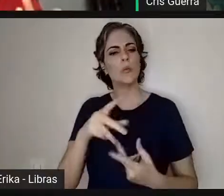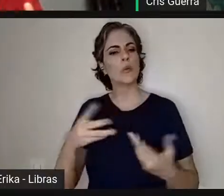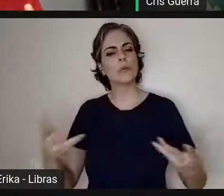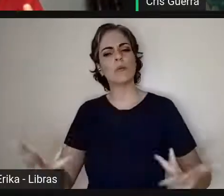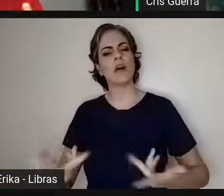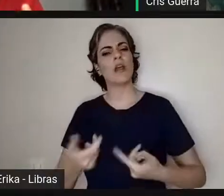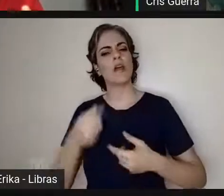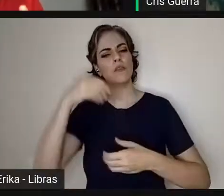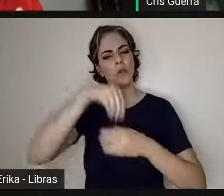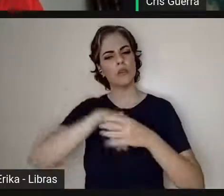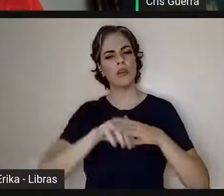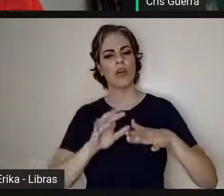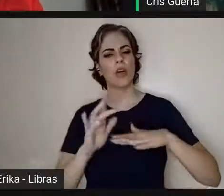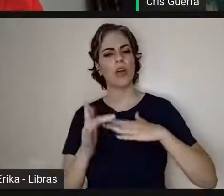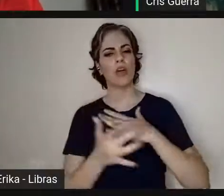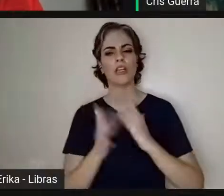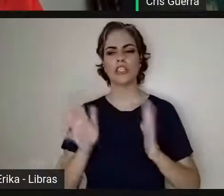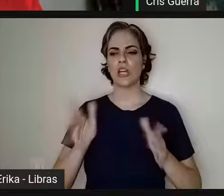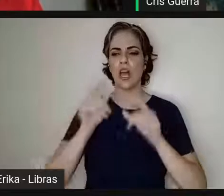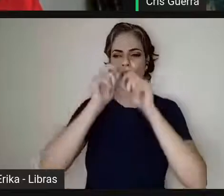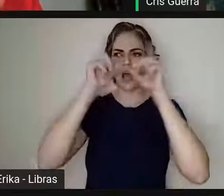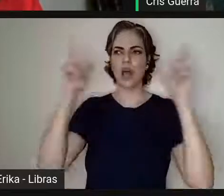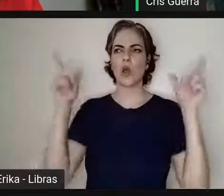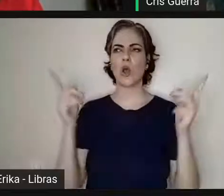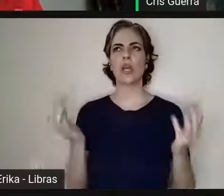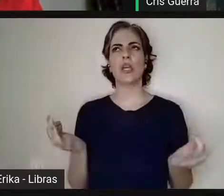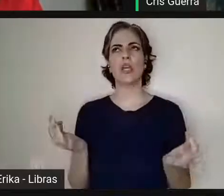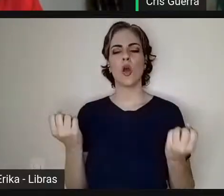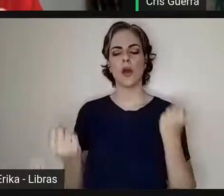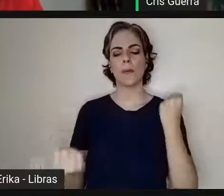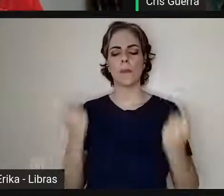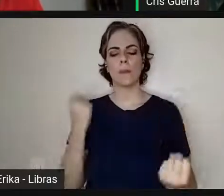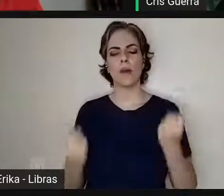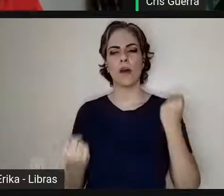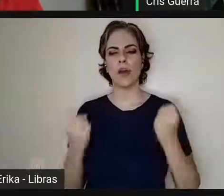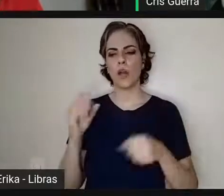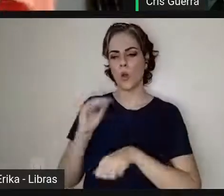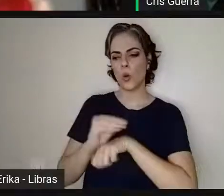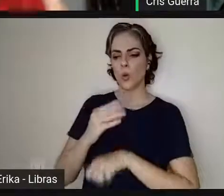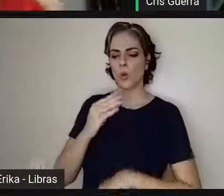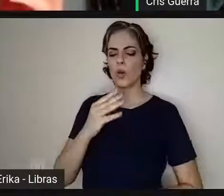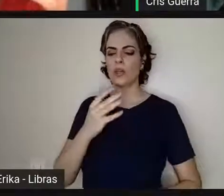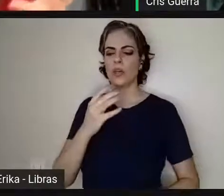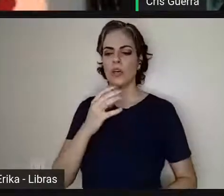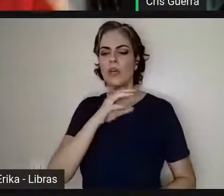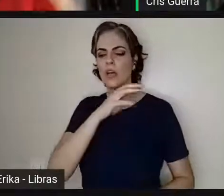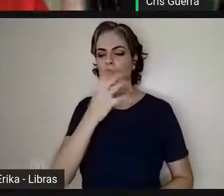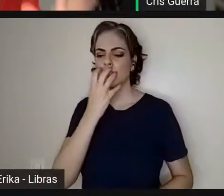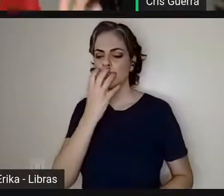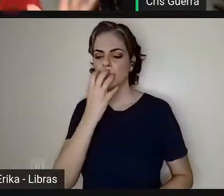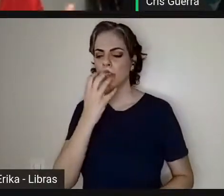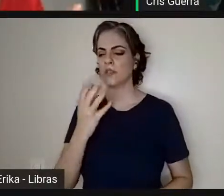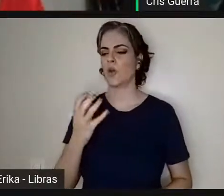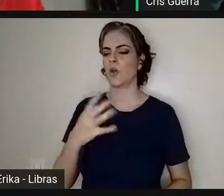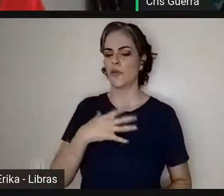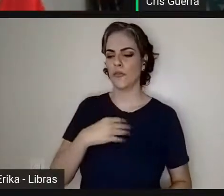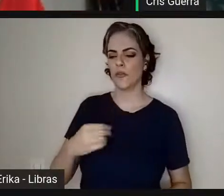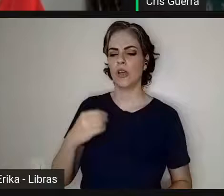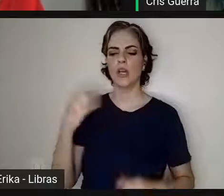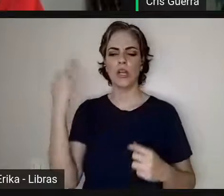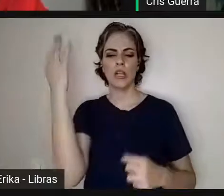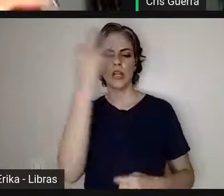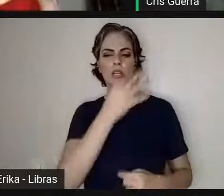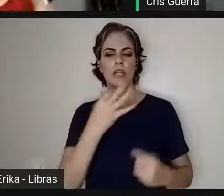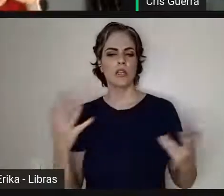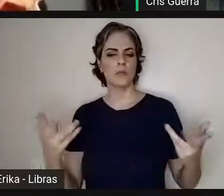já malhou, já fez yoga, cuidou dos filhos, cuidou dos pets, está lindo, maravilhoso ali, com aquele filtro,